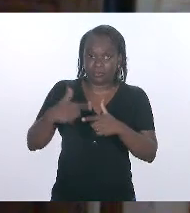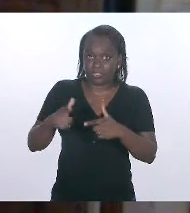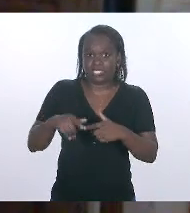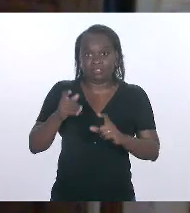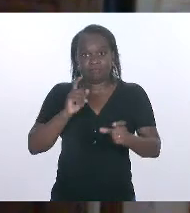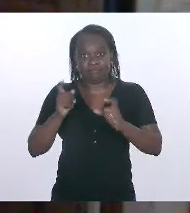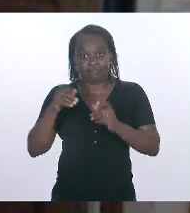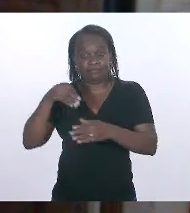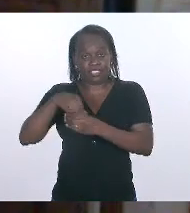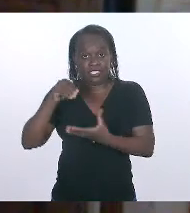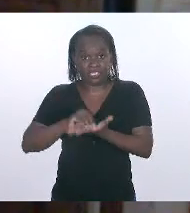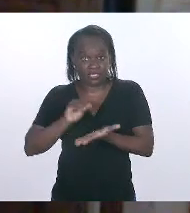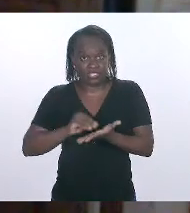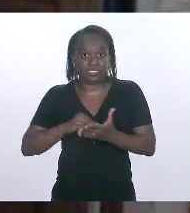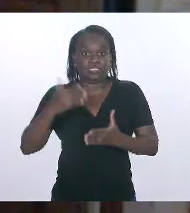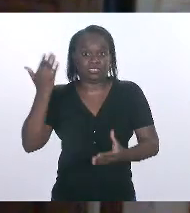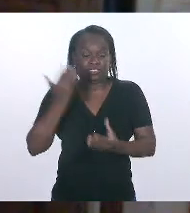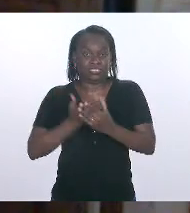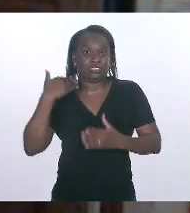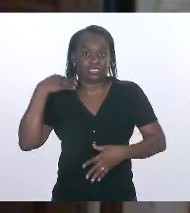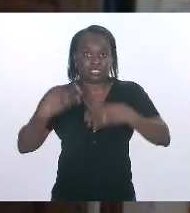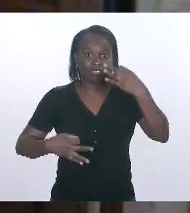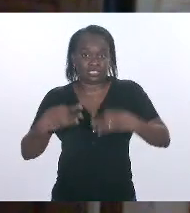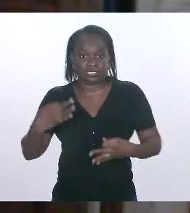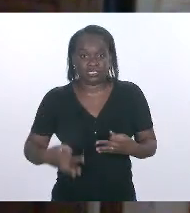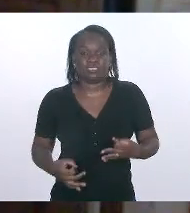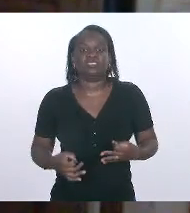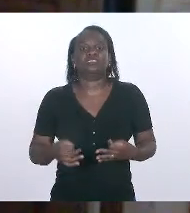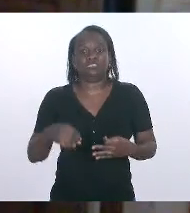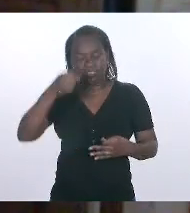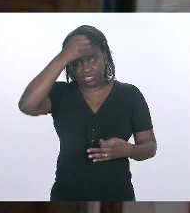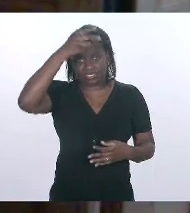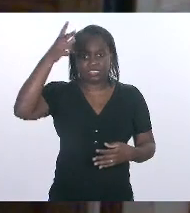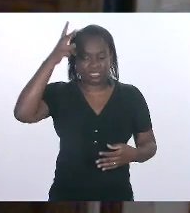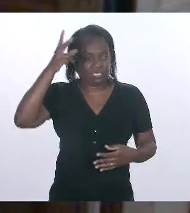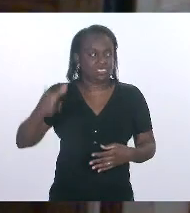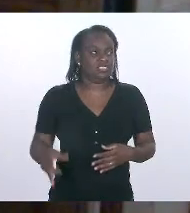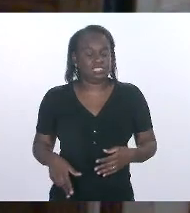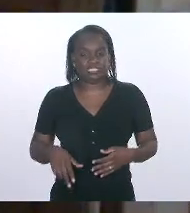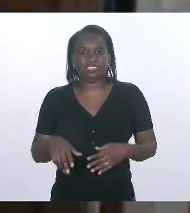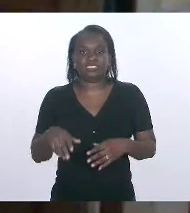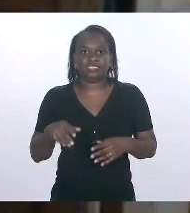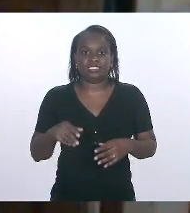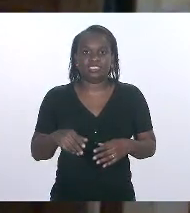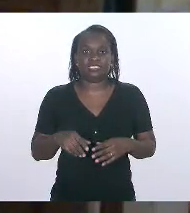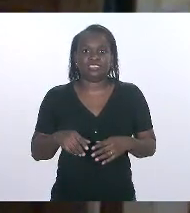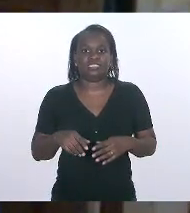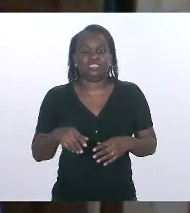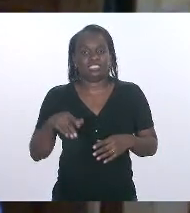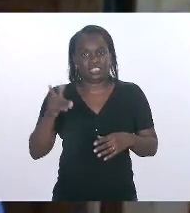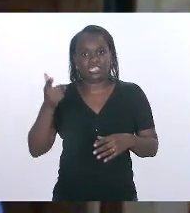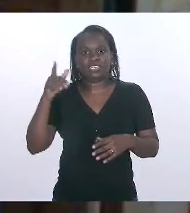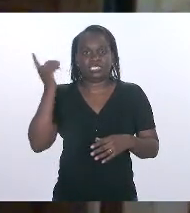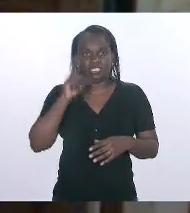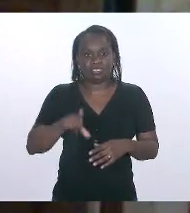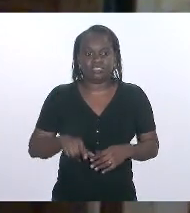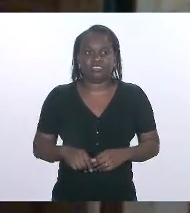ser discutida nos tribunais do prefeito que foi